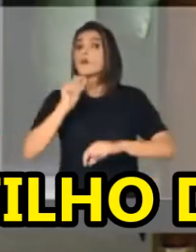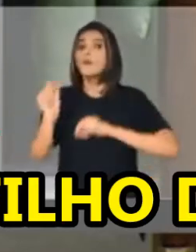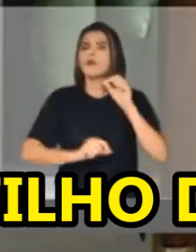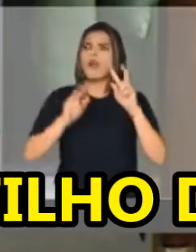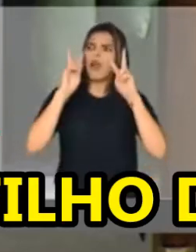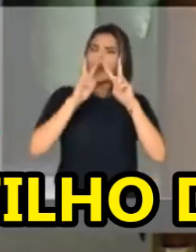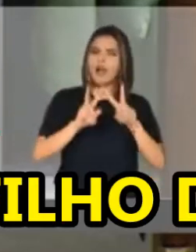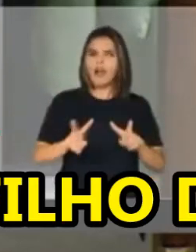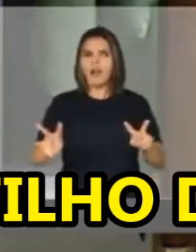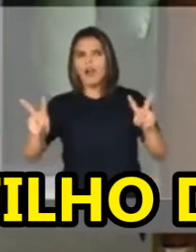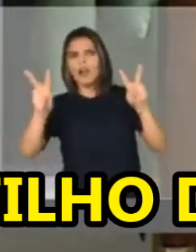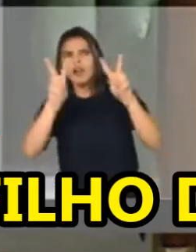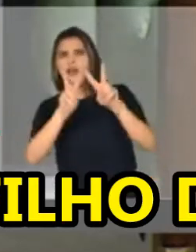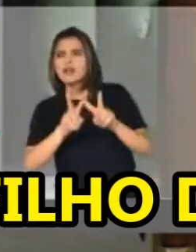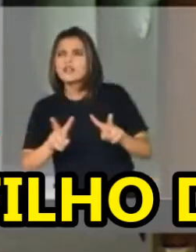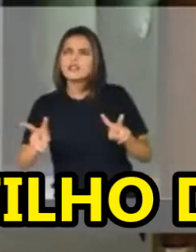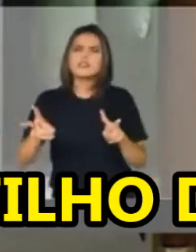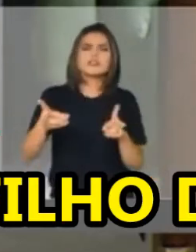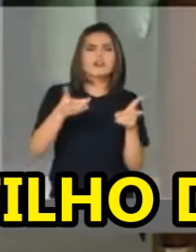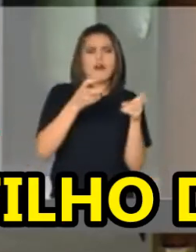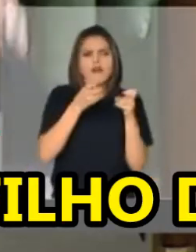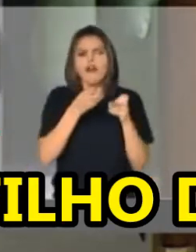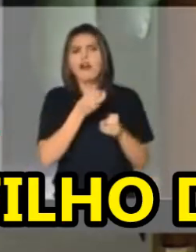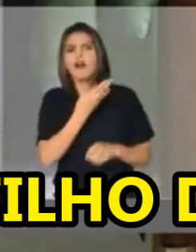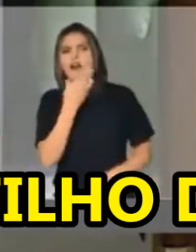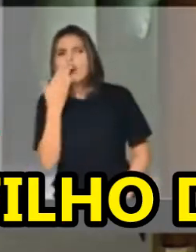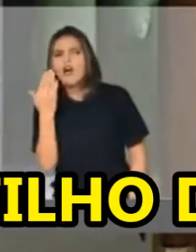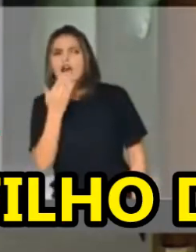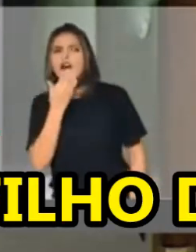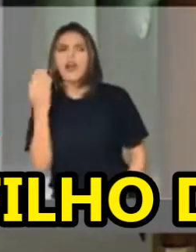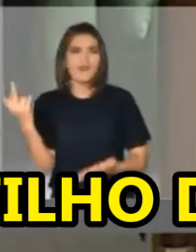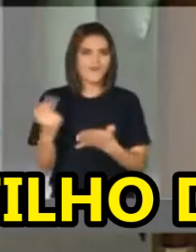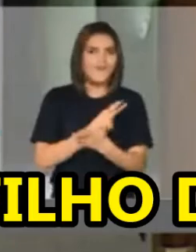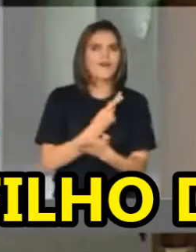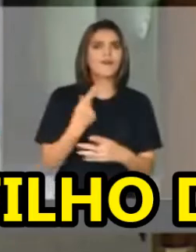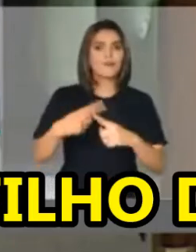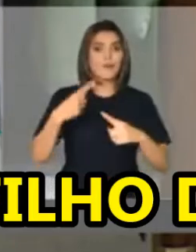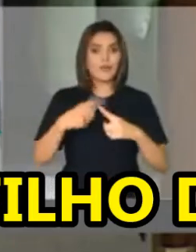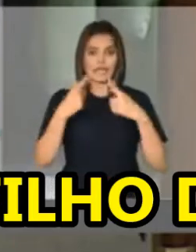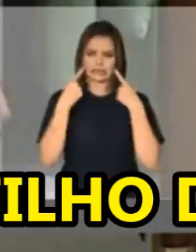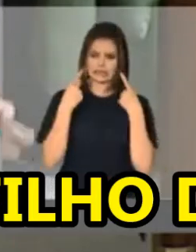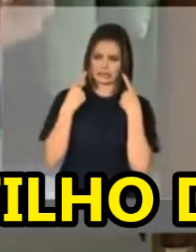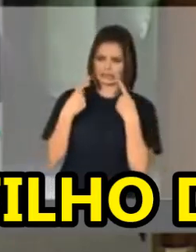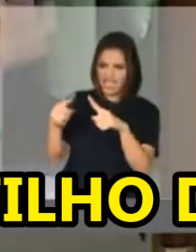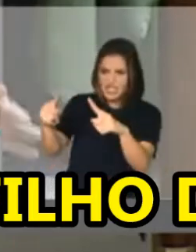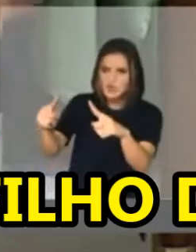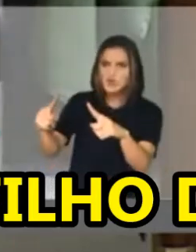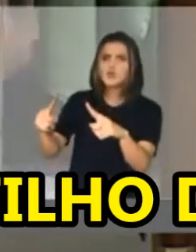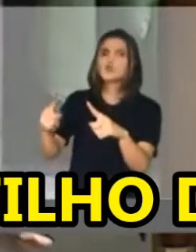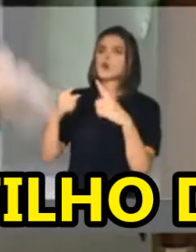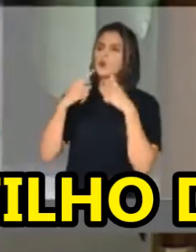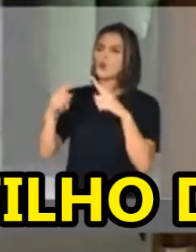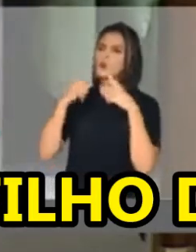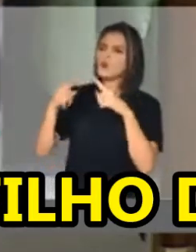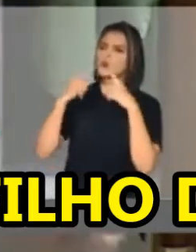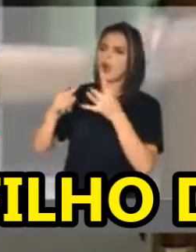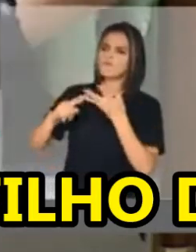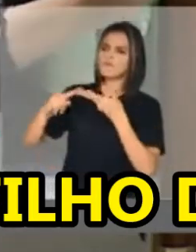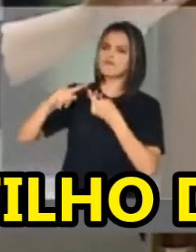ocorre no Brasil e já vem ocorrendo, porque denúncias contra quem interessa, essas são